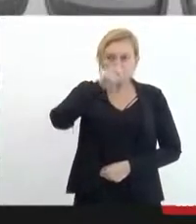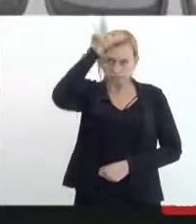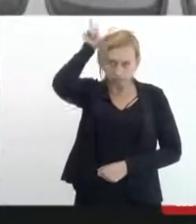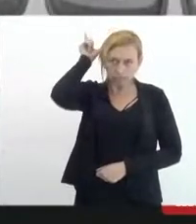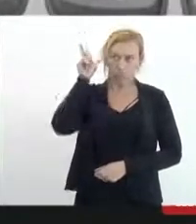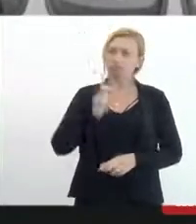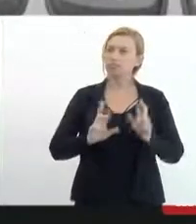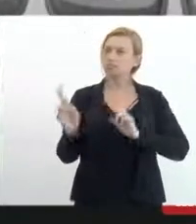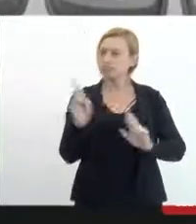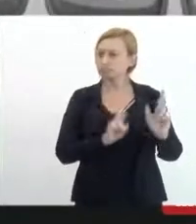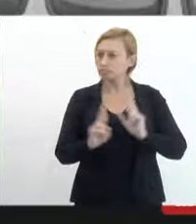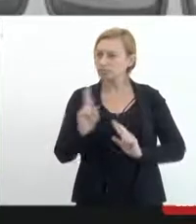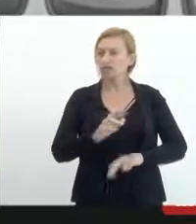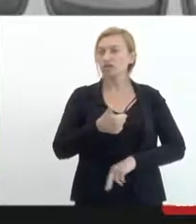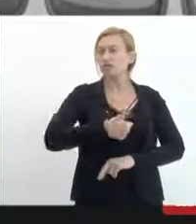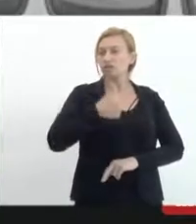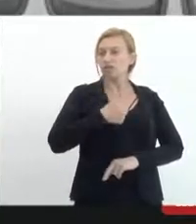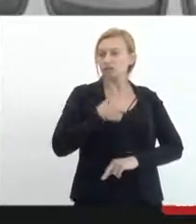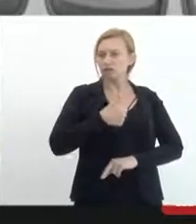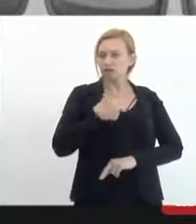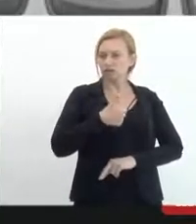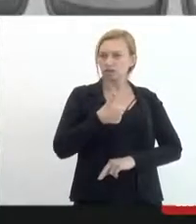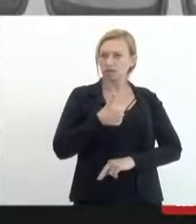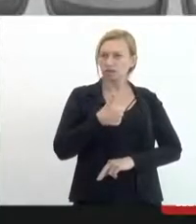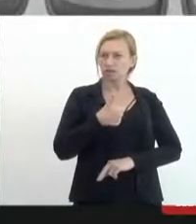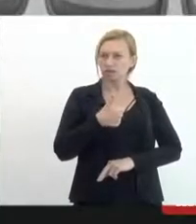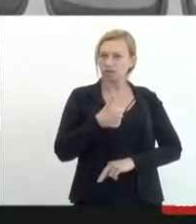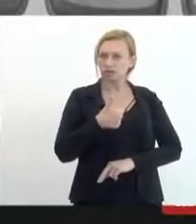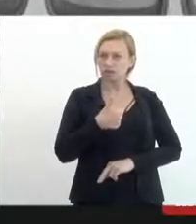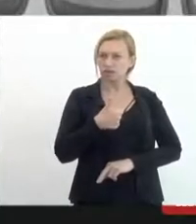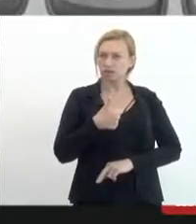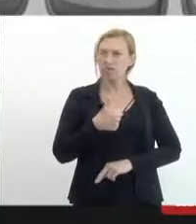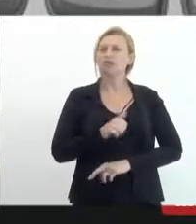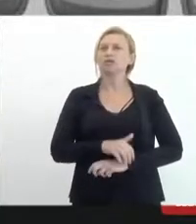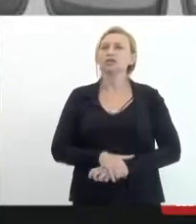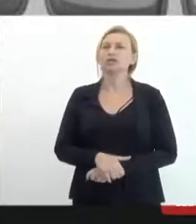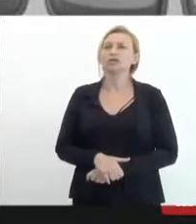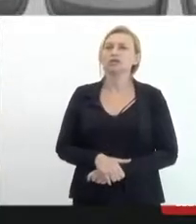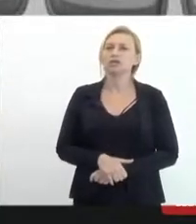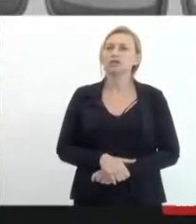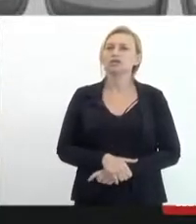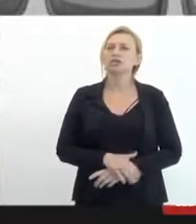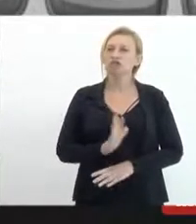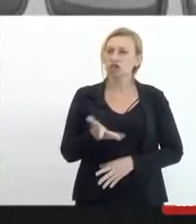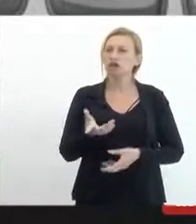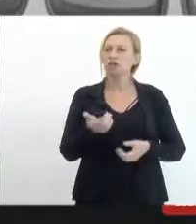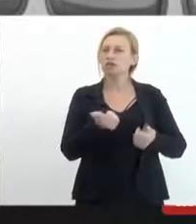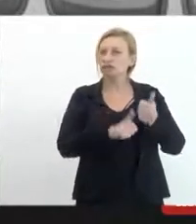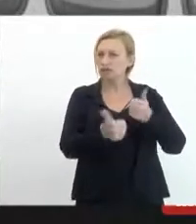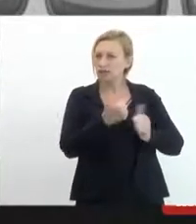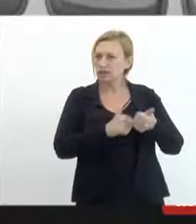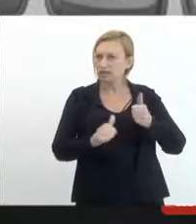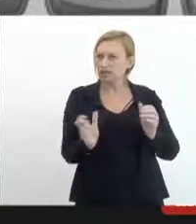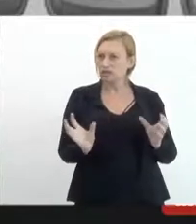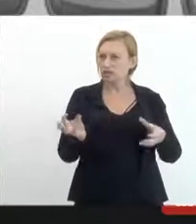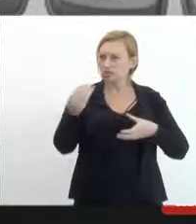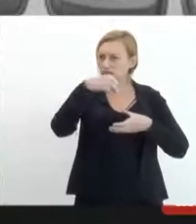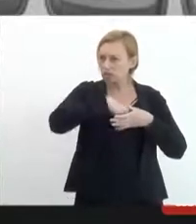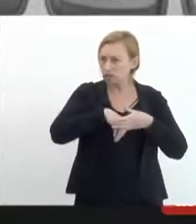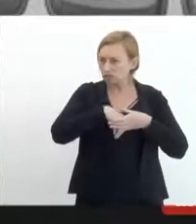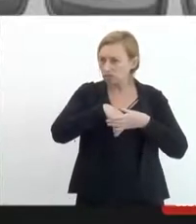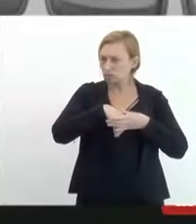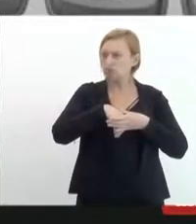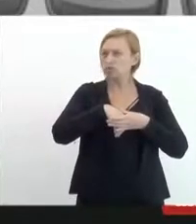relação, primeiramente, ao programa de anistia aberto, já foi feita uma avaliação interna